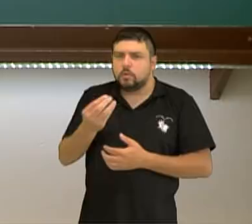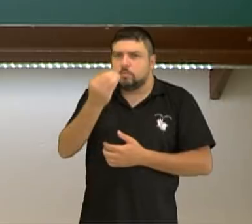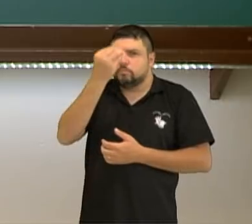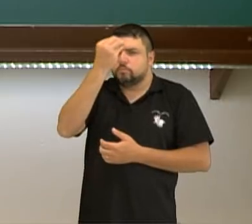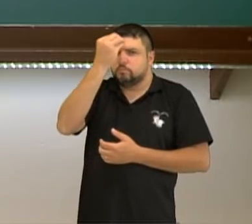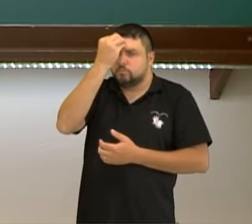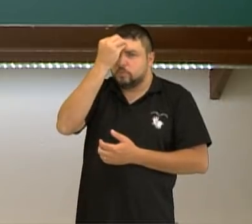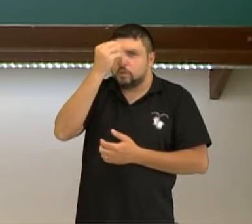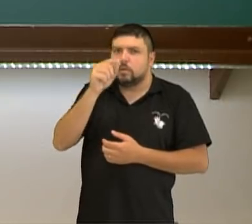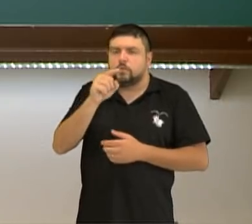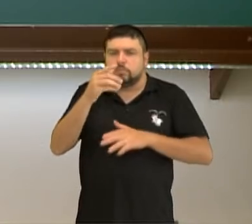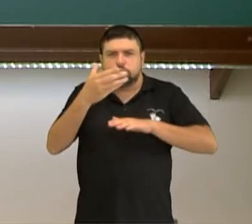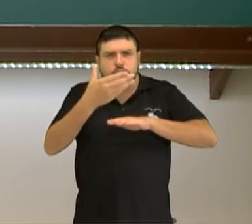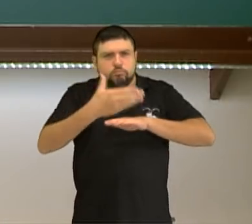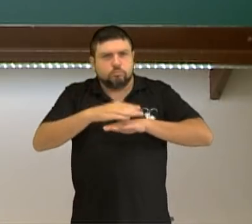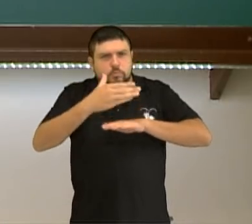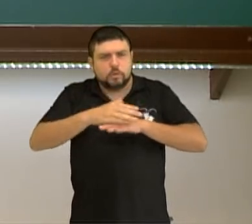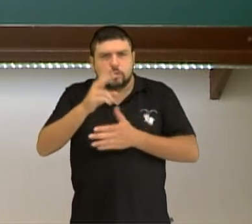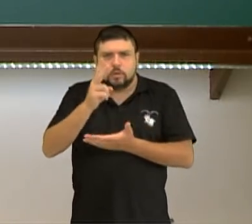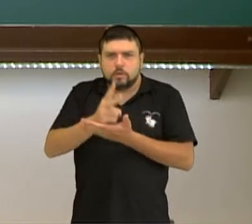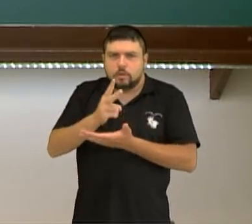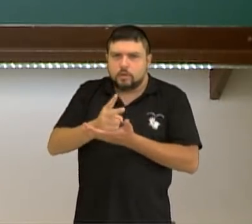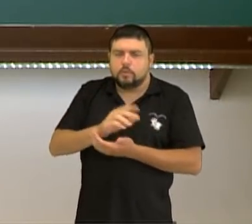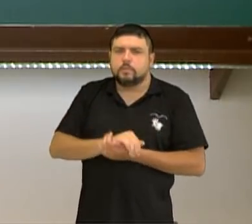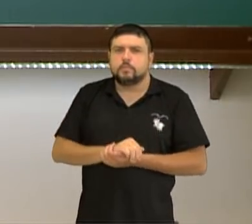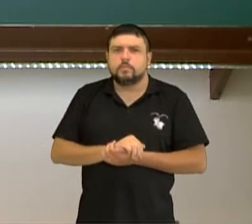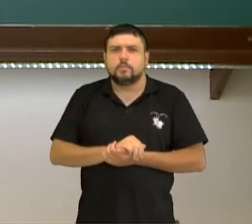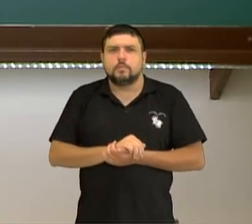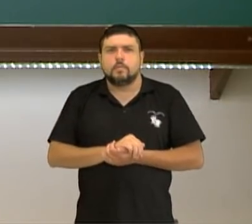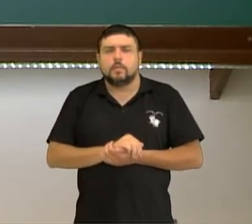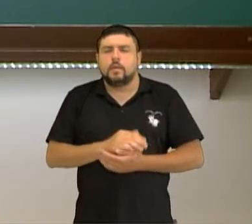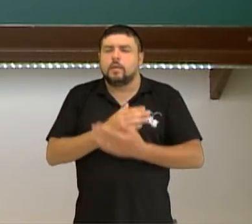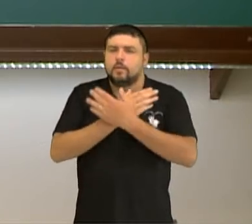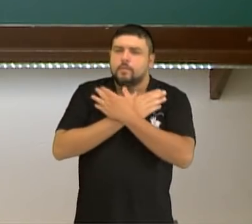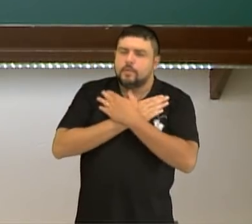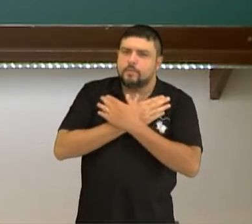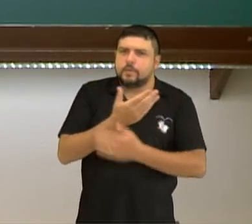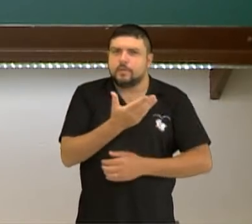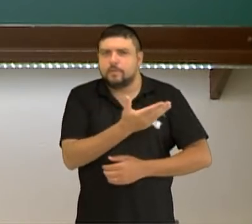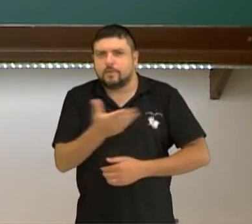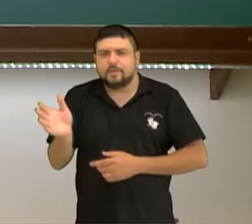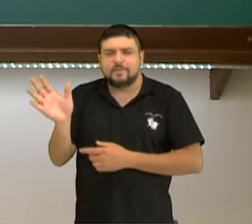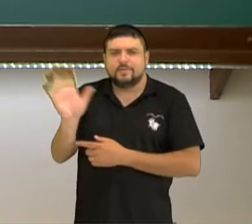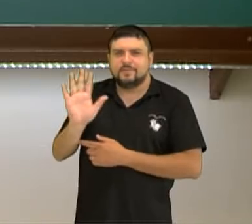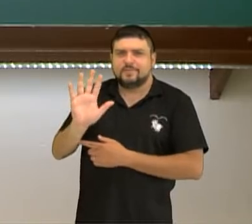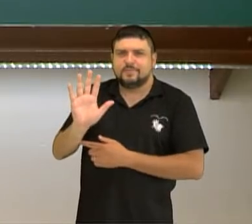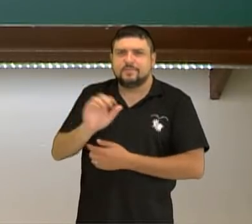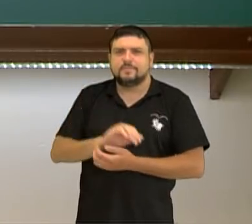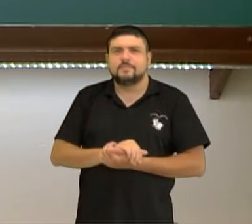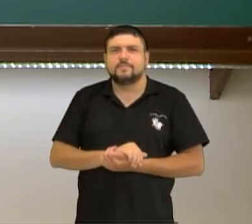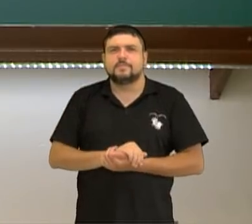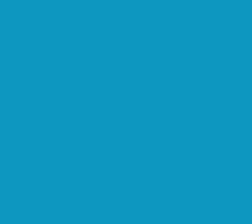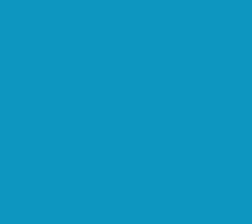você reforce sempre. Fiquei por aqui, um abraço da prof e até breve.